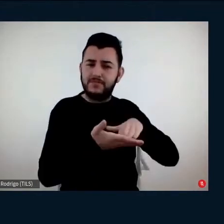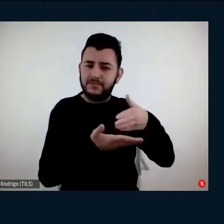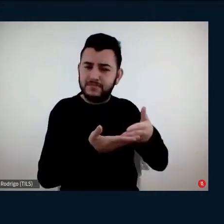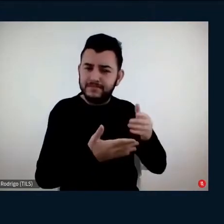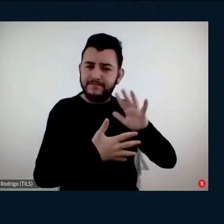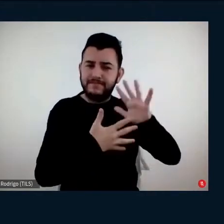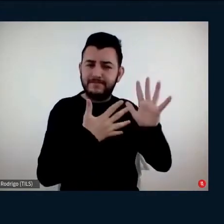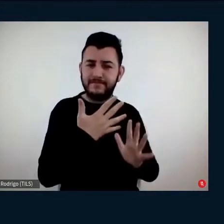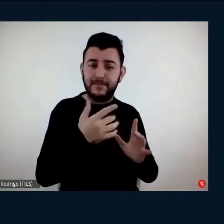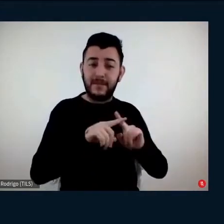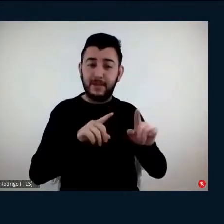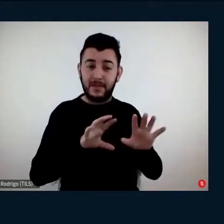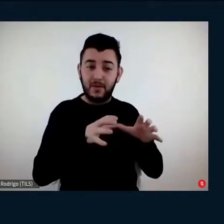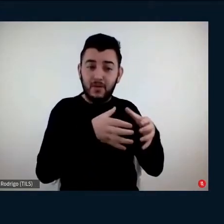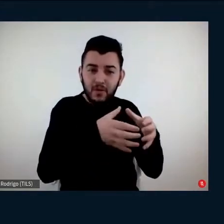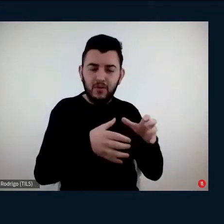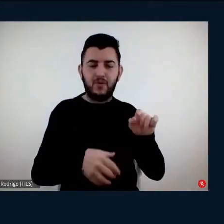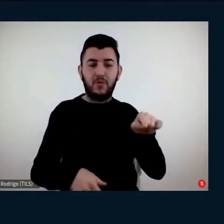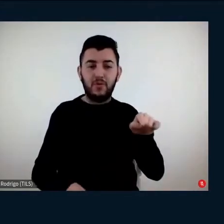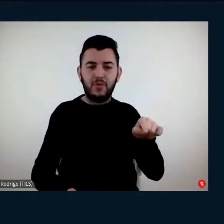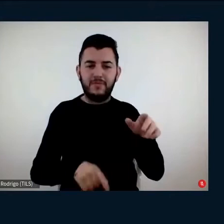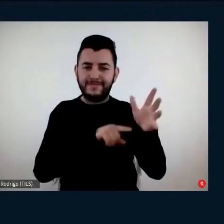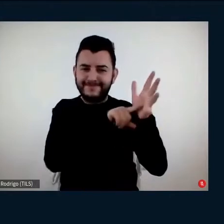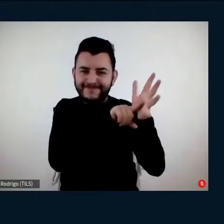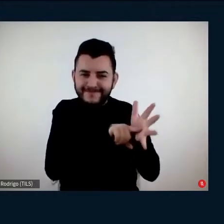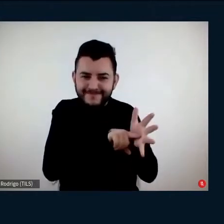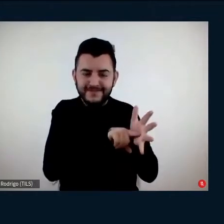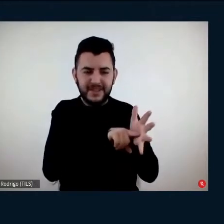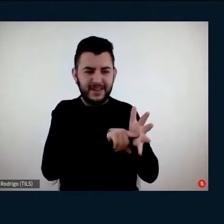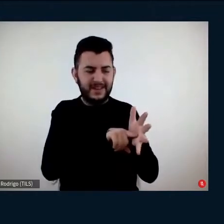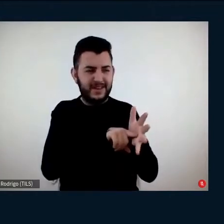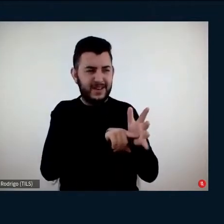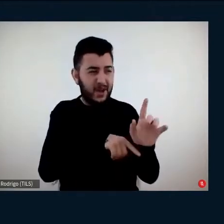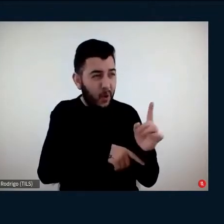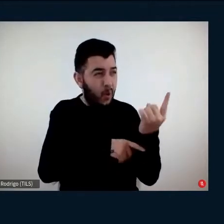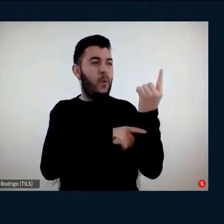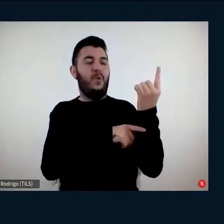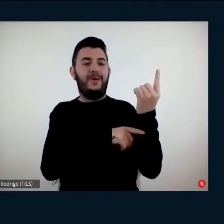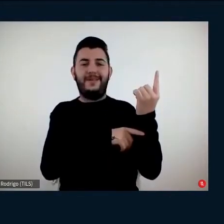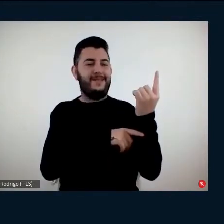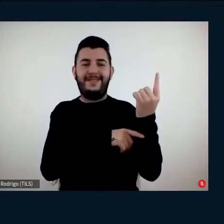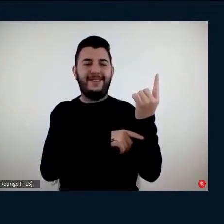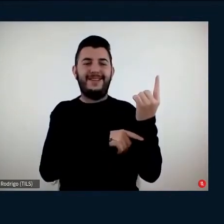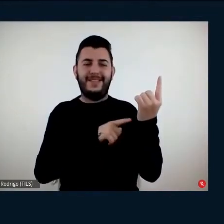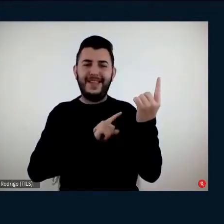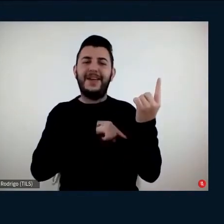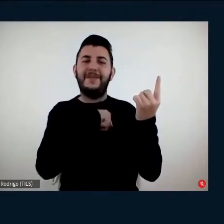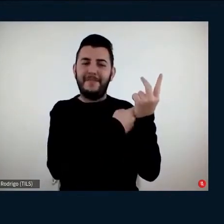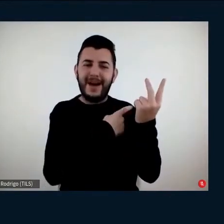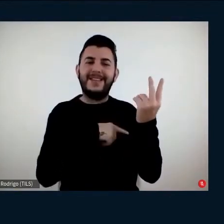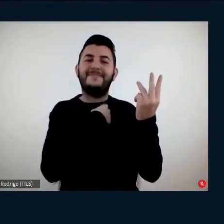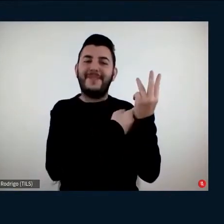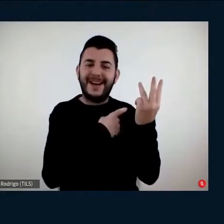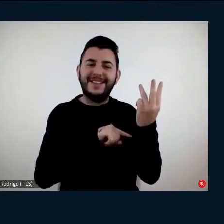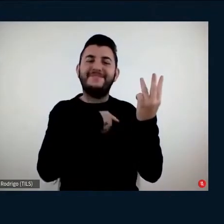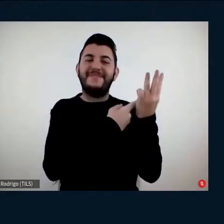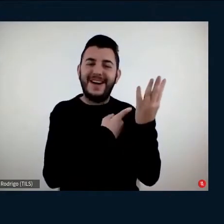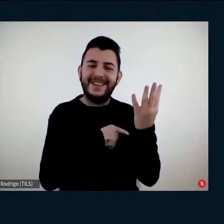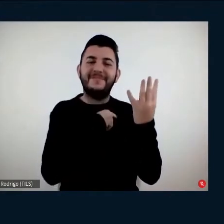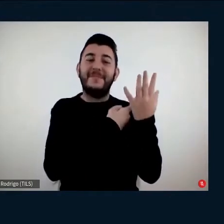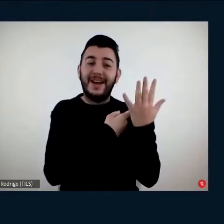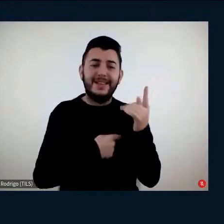o grupo PACT não é o único, né? A gente viu aí no trabalho, a gente vê nas teorias, então existem outros modelos,